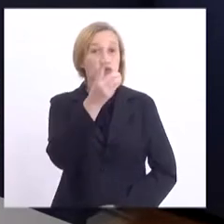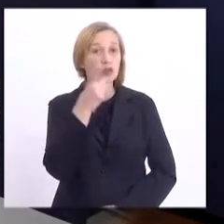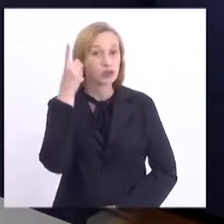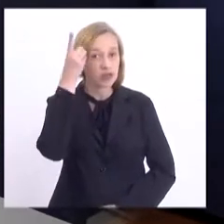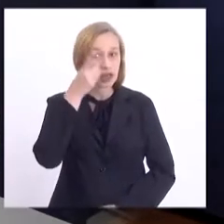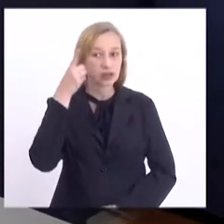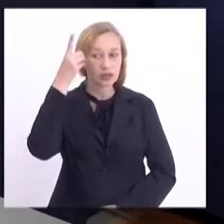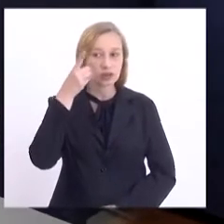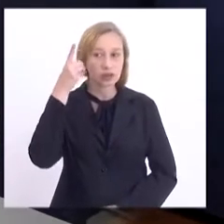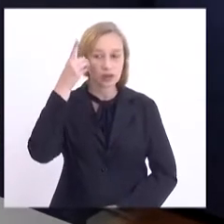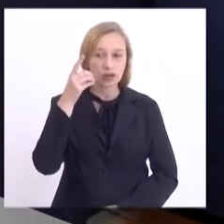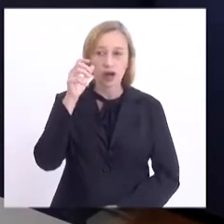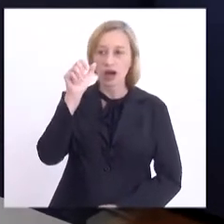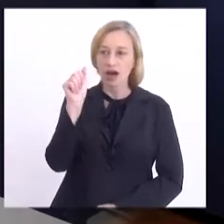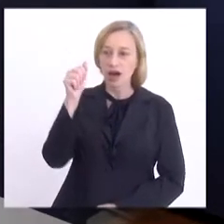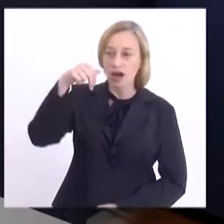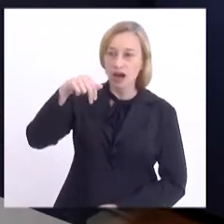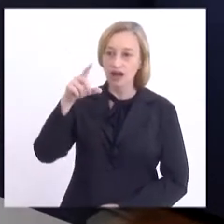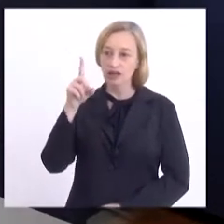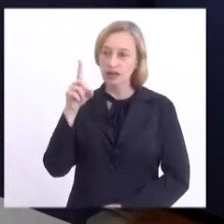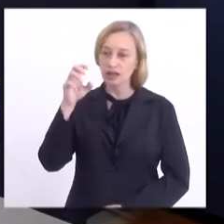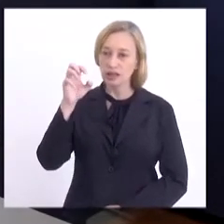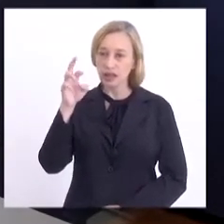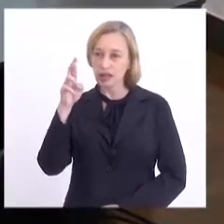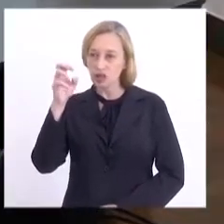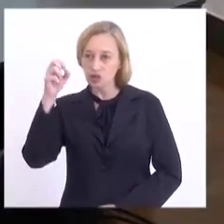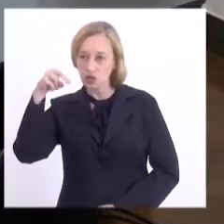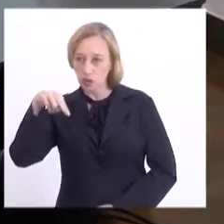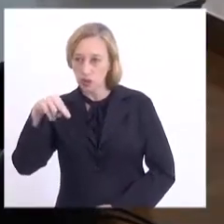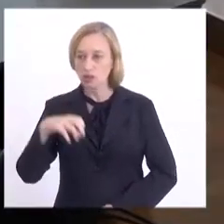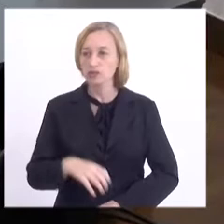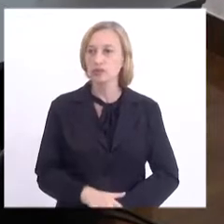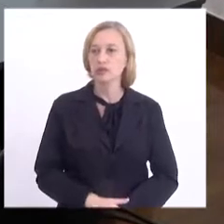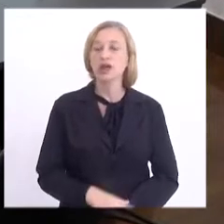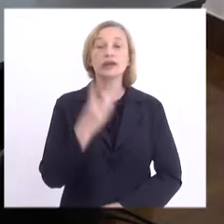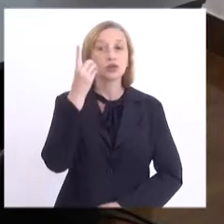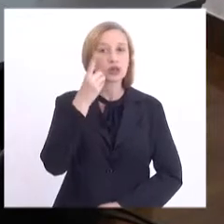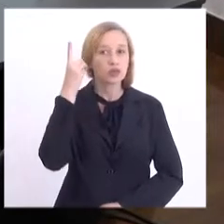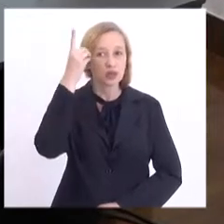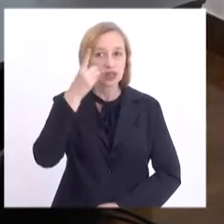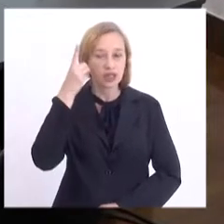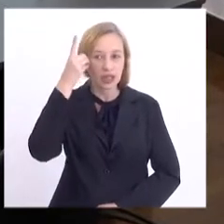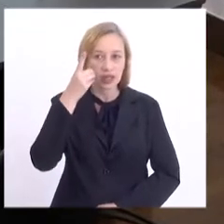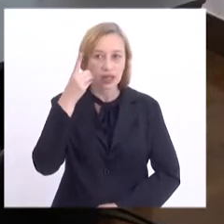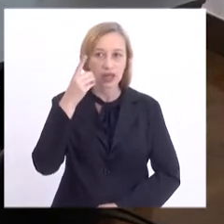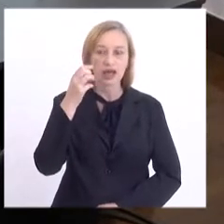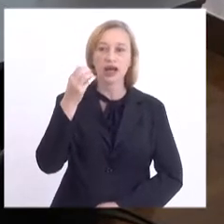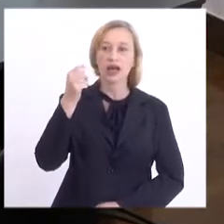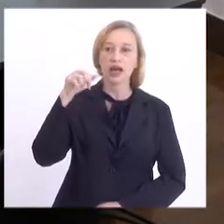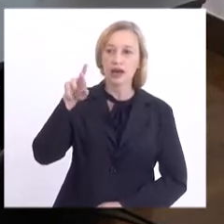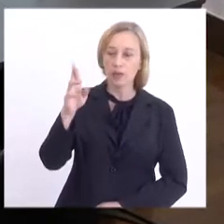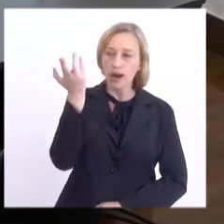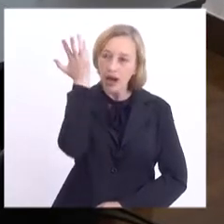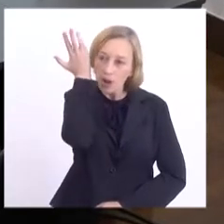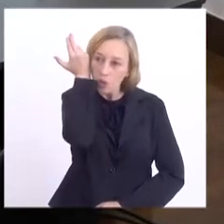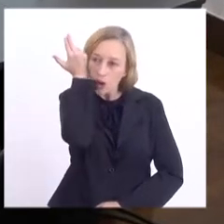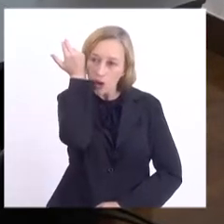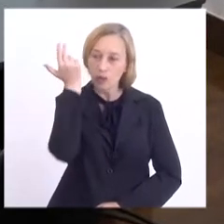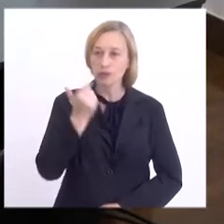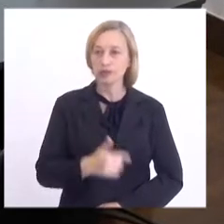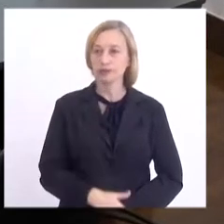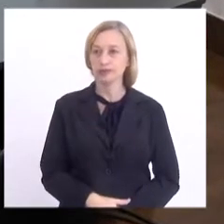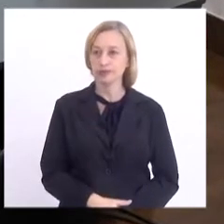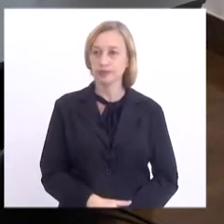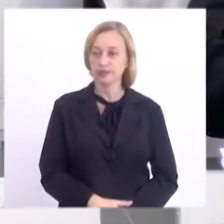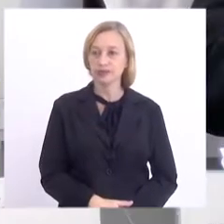deputado Anderson Moraes e do deputado Eliomar Coelho